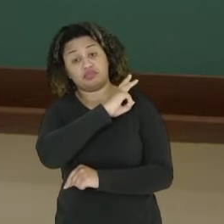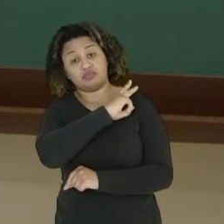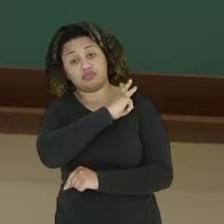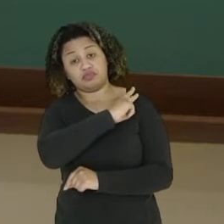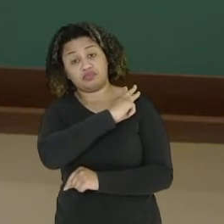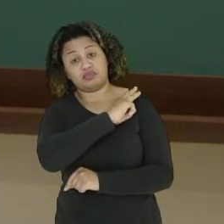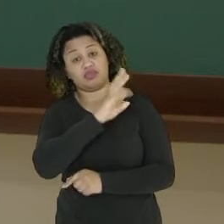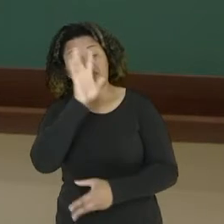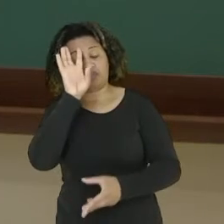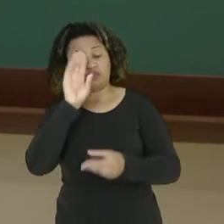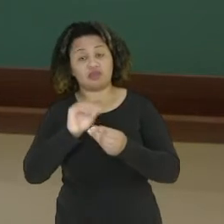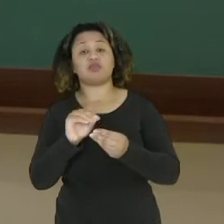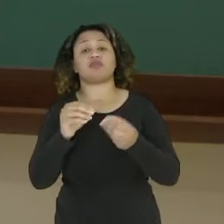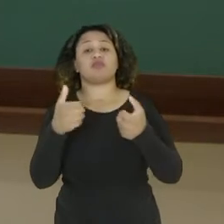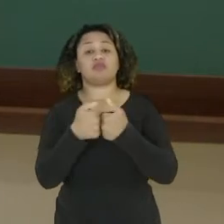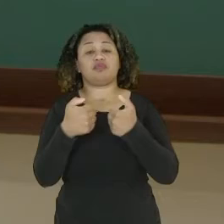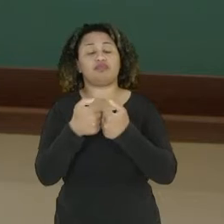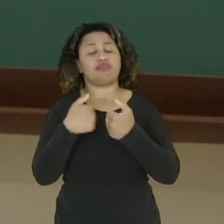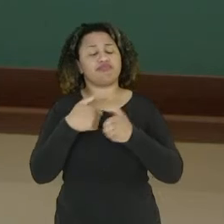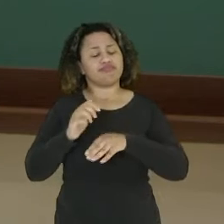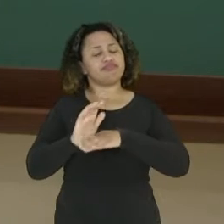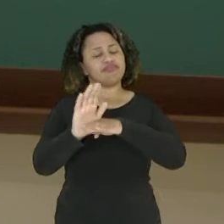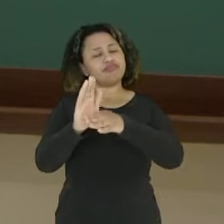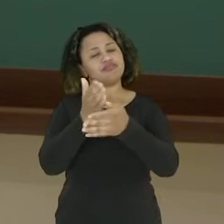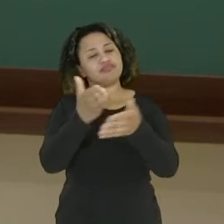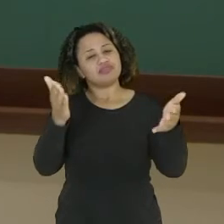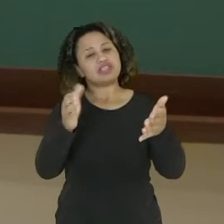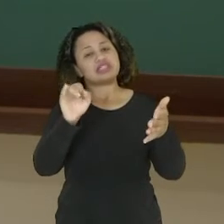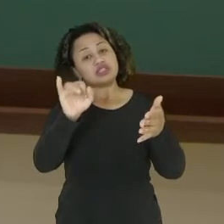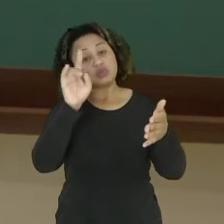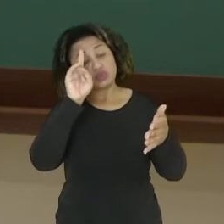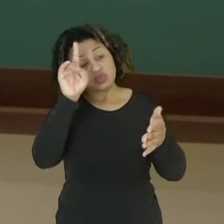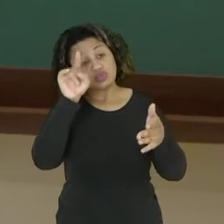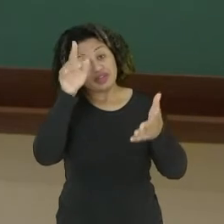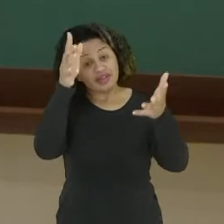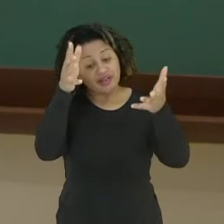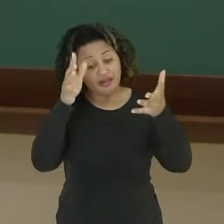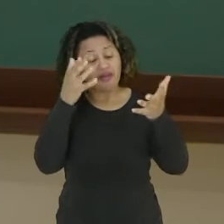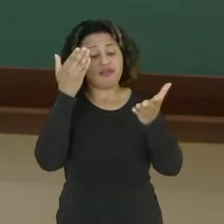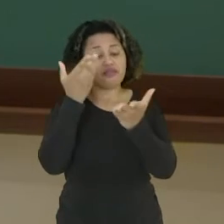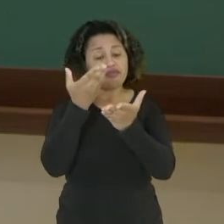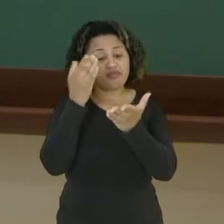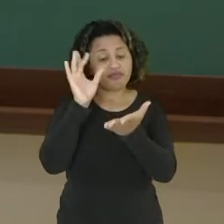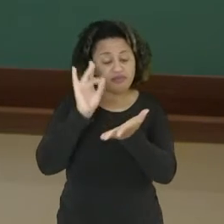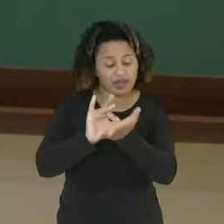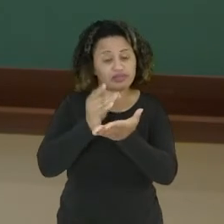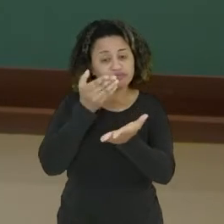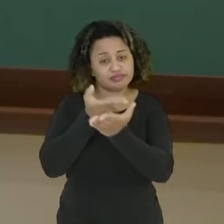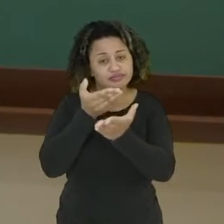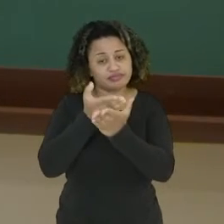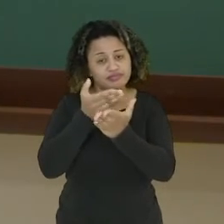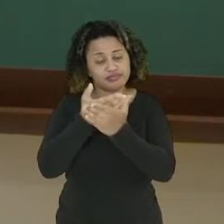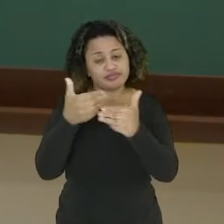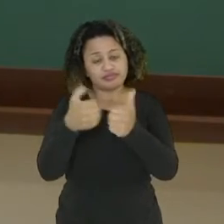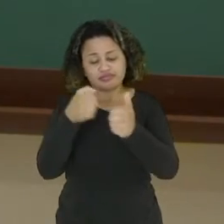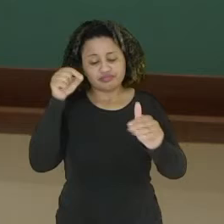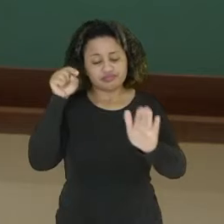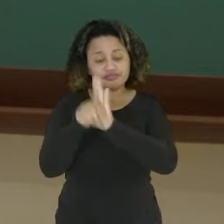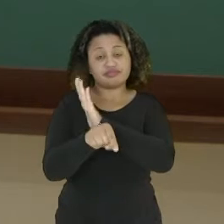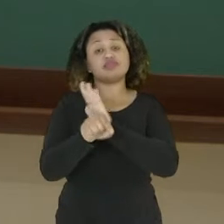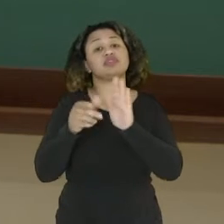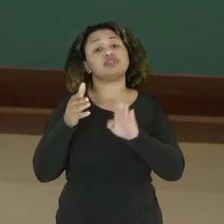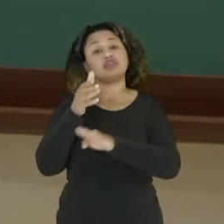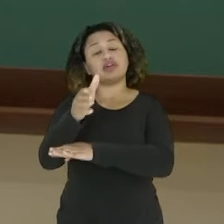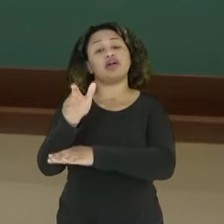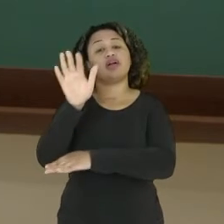uma física que possa te ajudar. Se um dia você quiser realmente estudar a física pura e aplicada, você entra